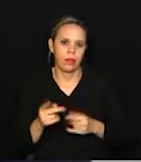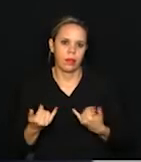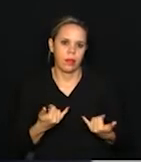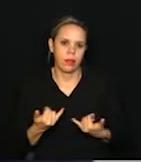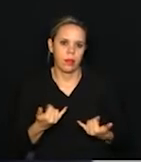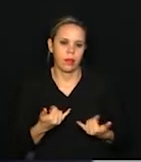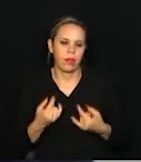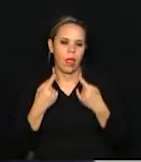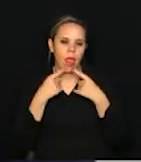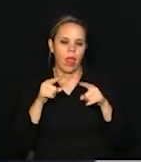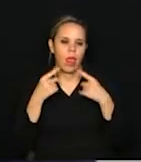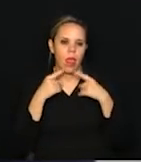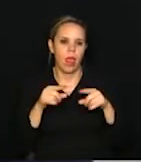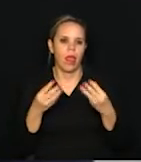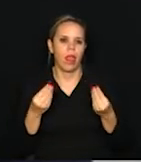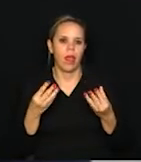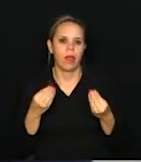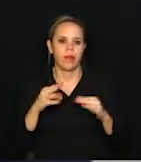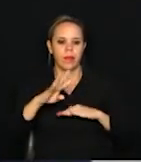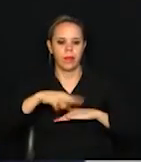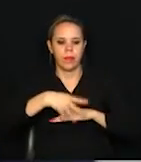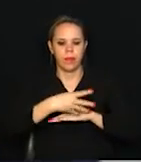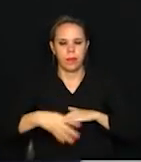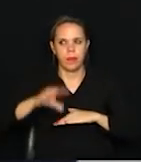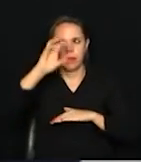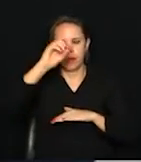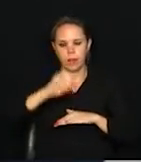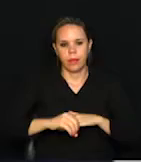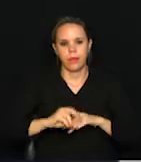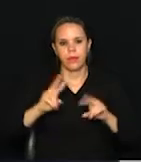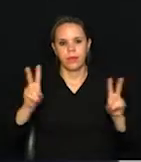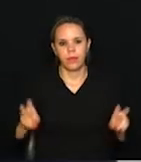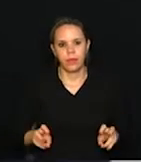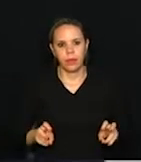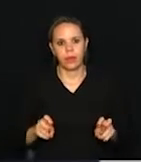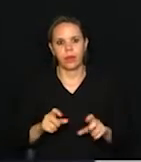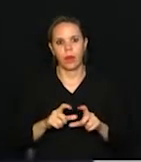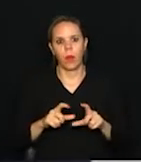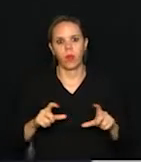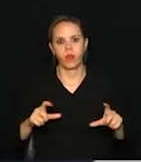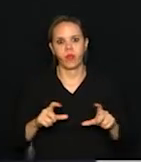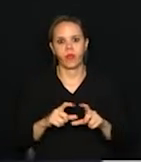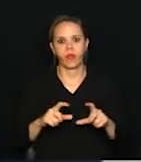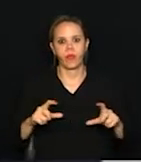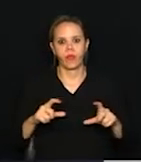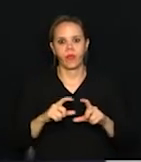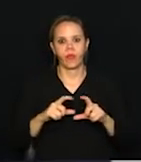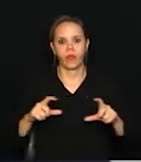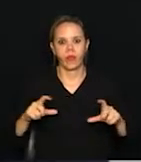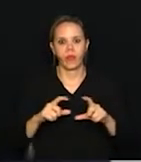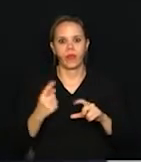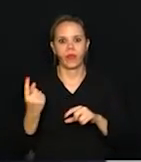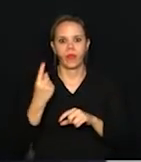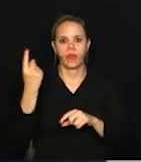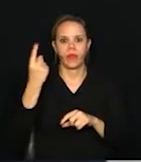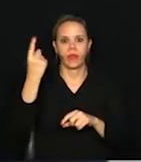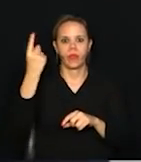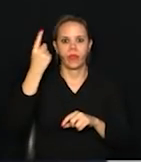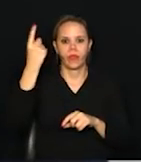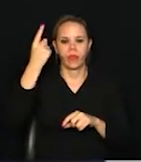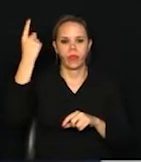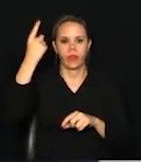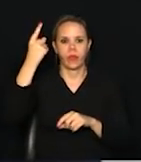elas reclamaram muito da sinalização, sobretudo o tamanho e a altura de algumas